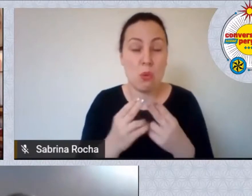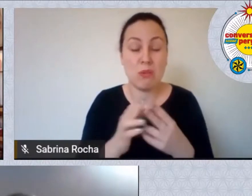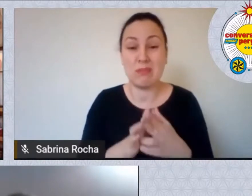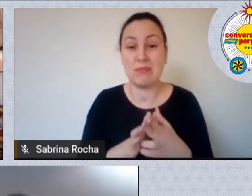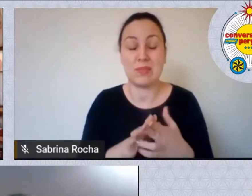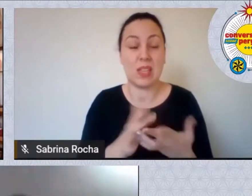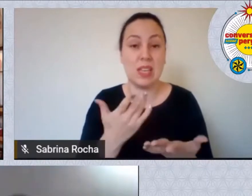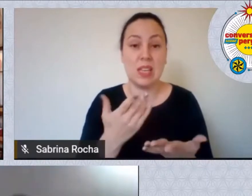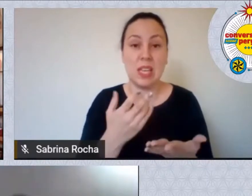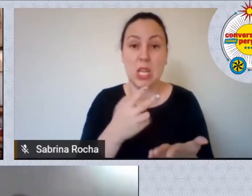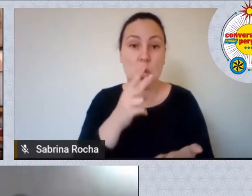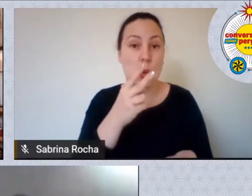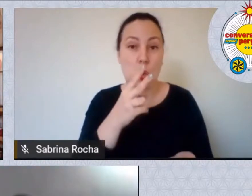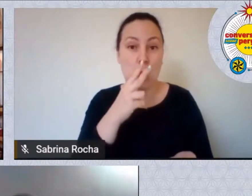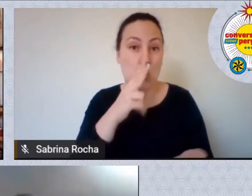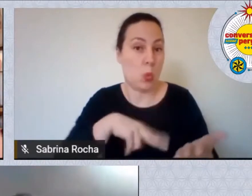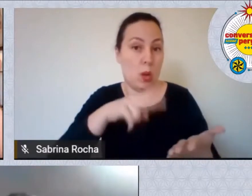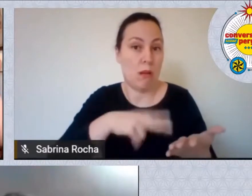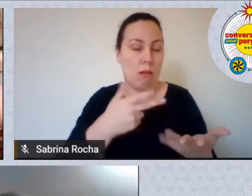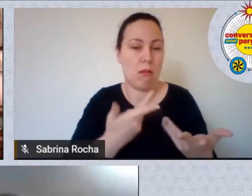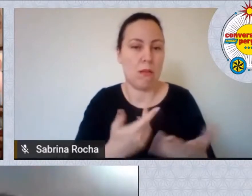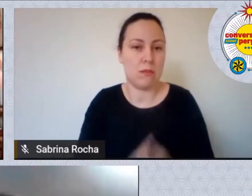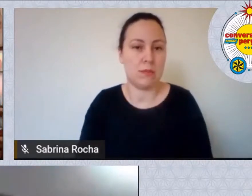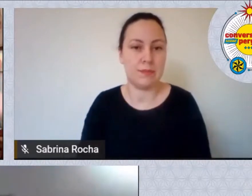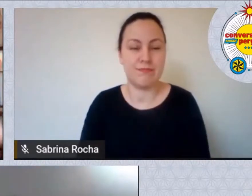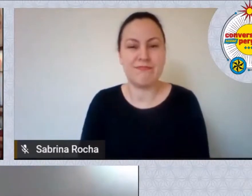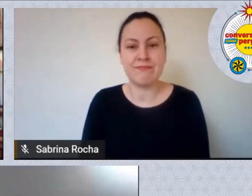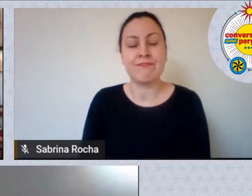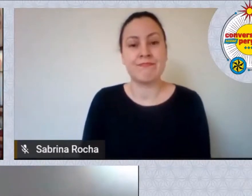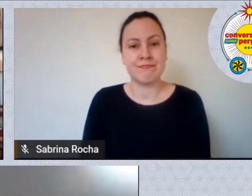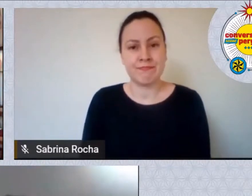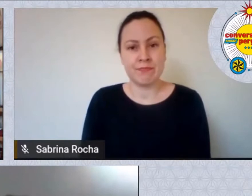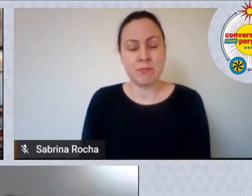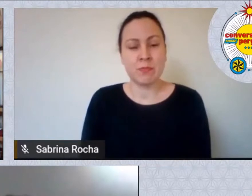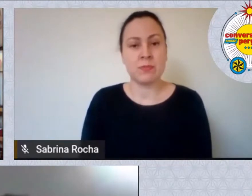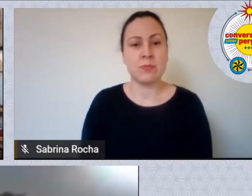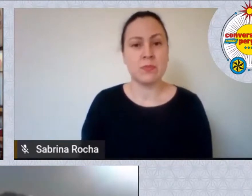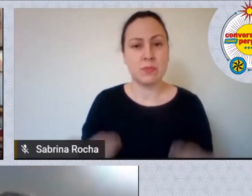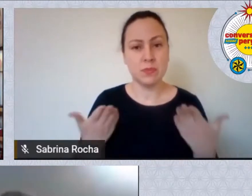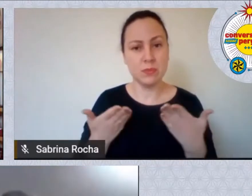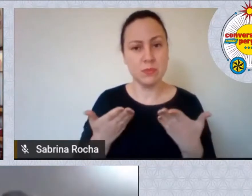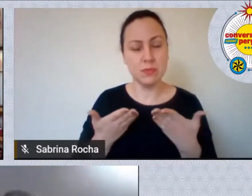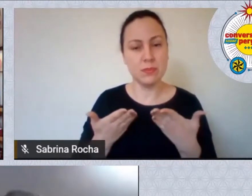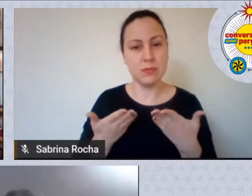checadas, diante desse afeto predominante no momento, né?